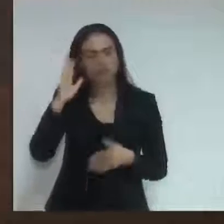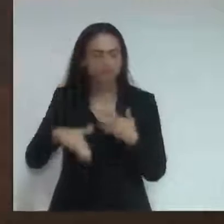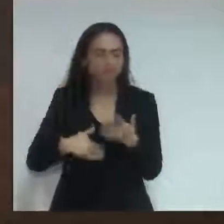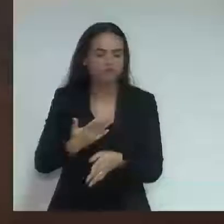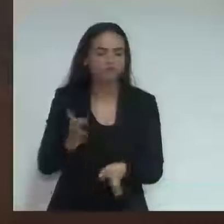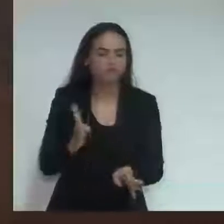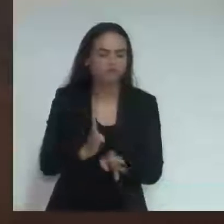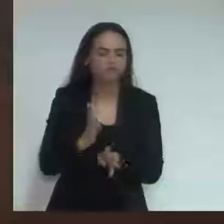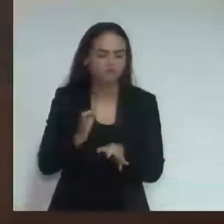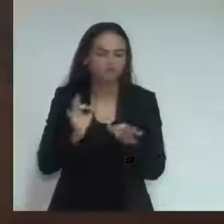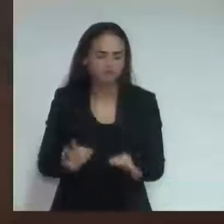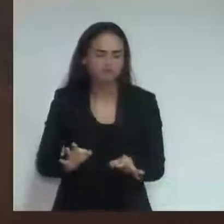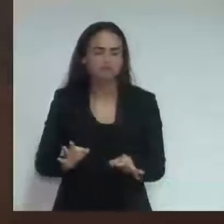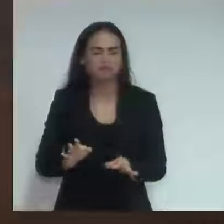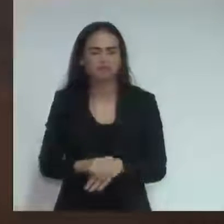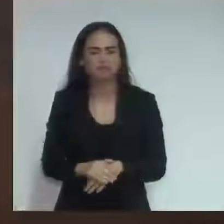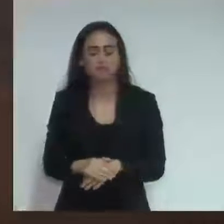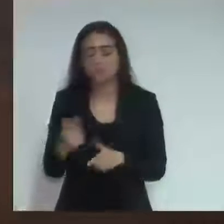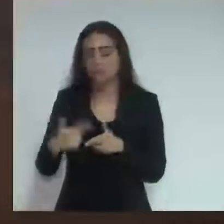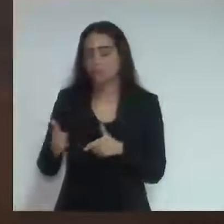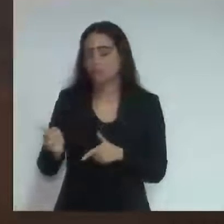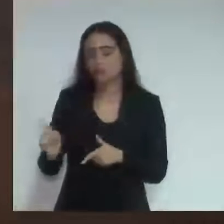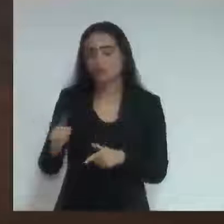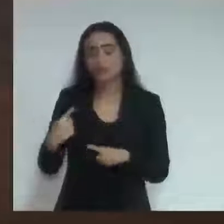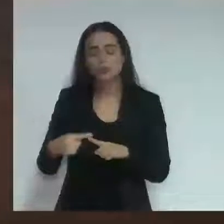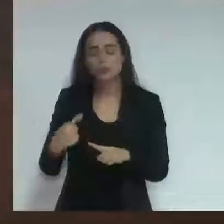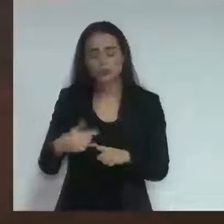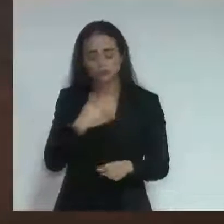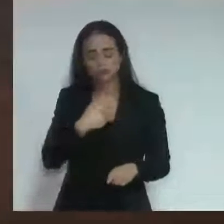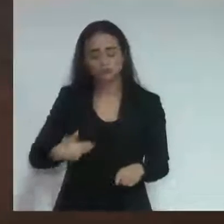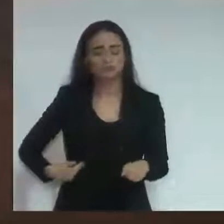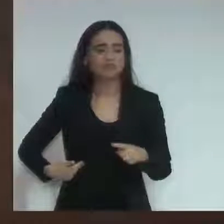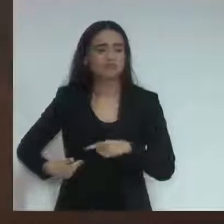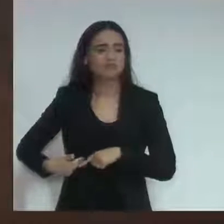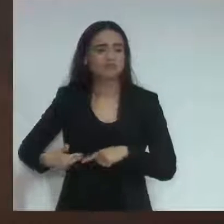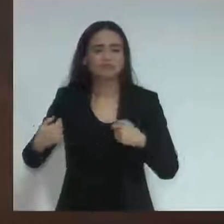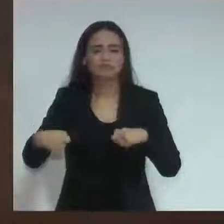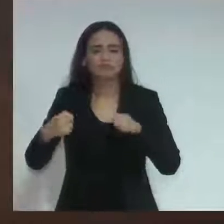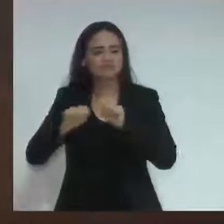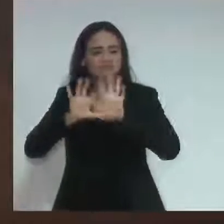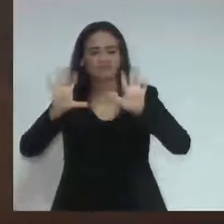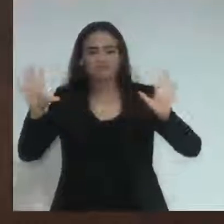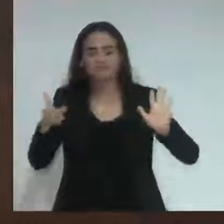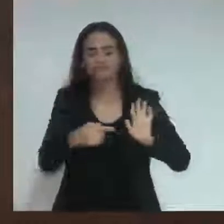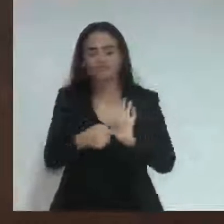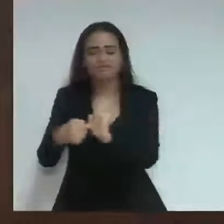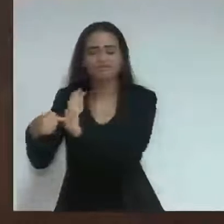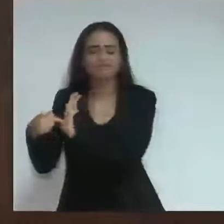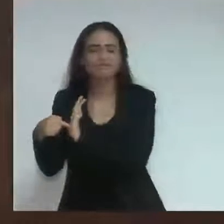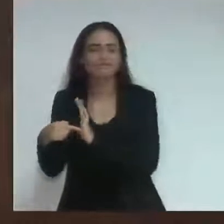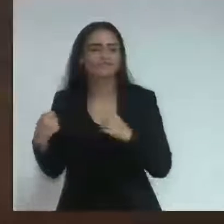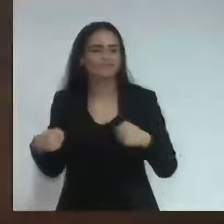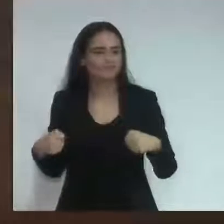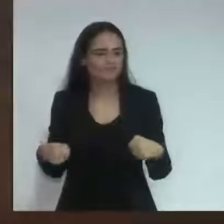nenhum, porque tudo isso é público. Quando você participa da vida pública, você tem que estar exposto a qualquer